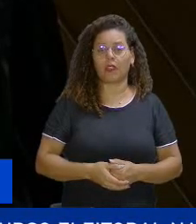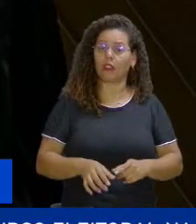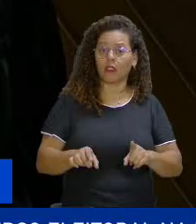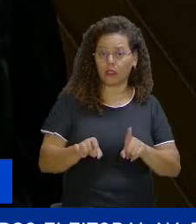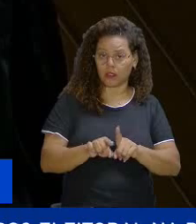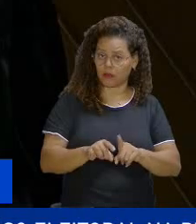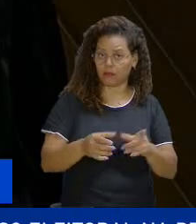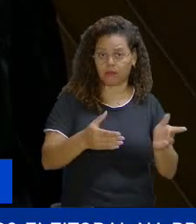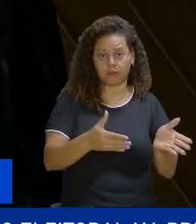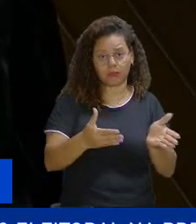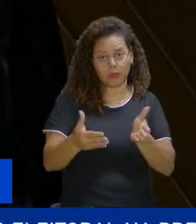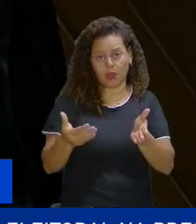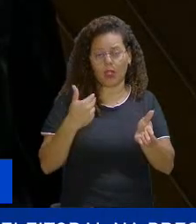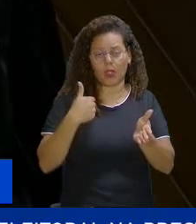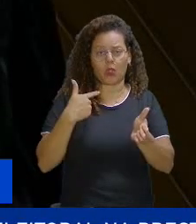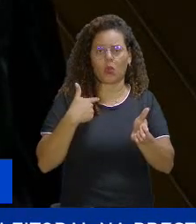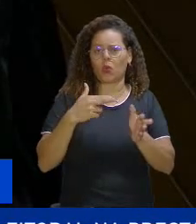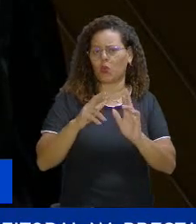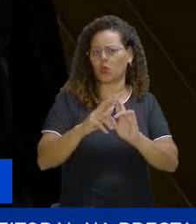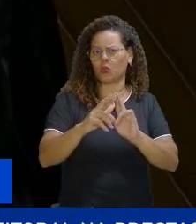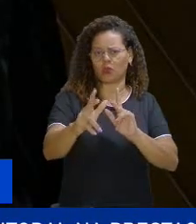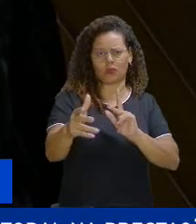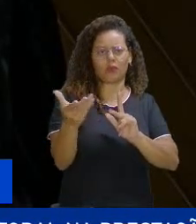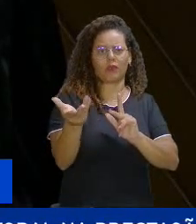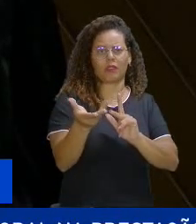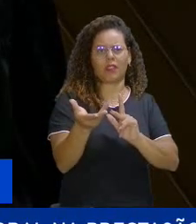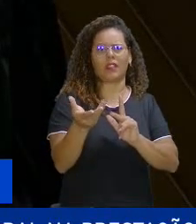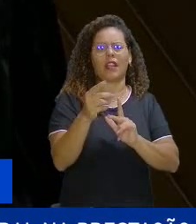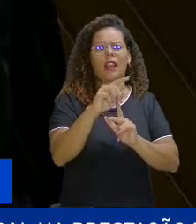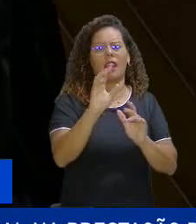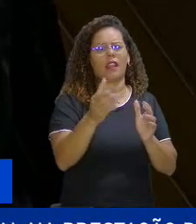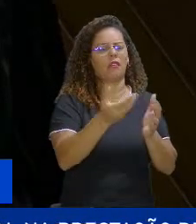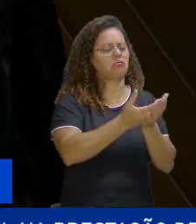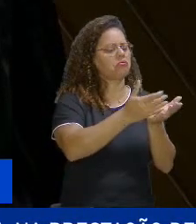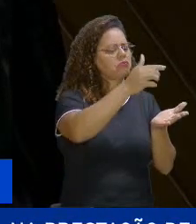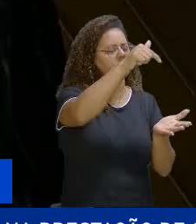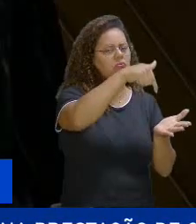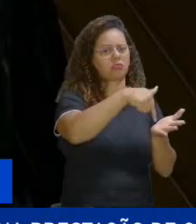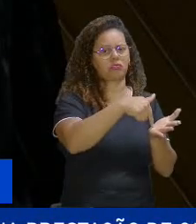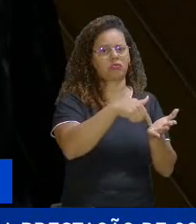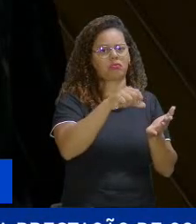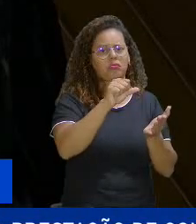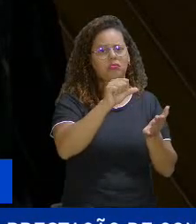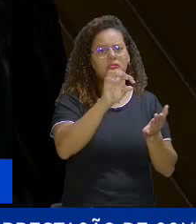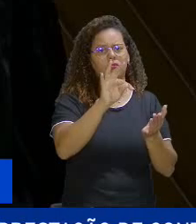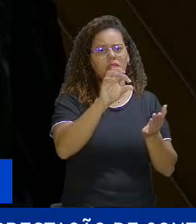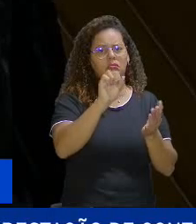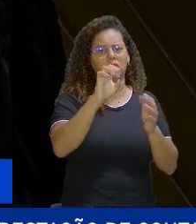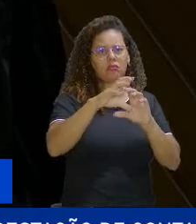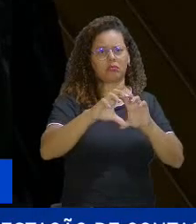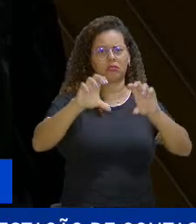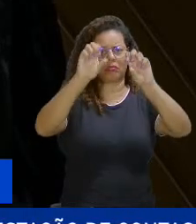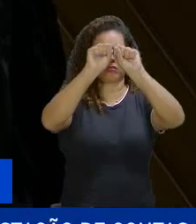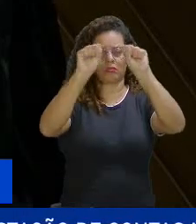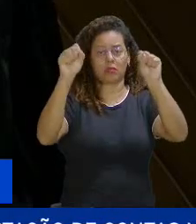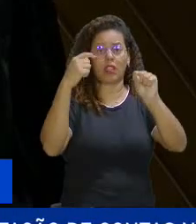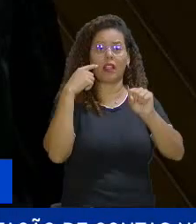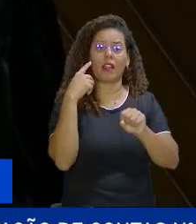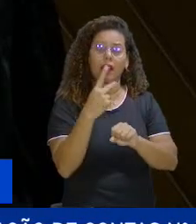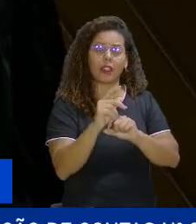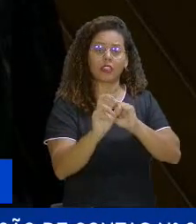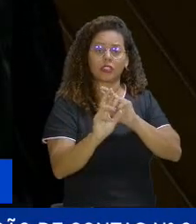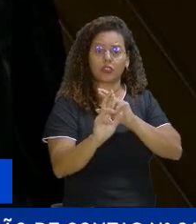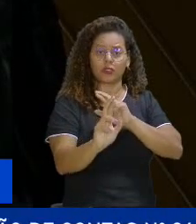essa circunstância é totalmente distinta daquela que consta no precedente do TSE trazido no presente recurso acerca